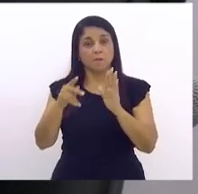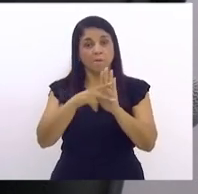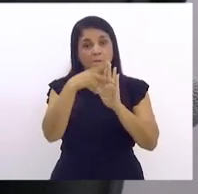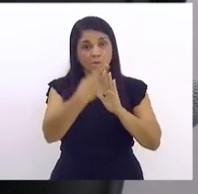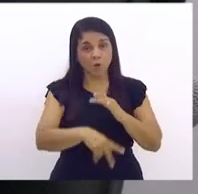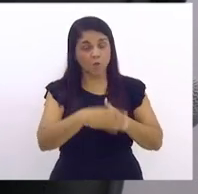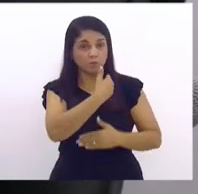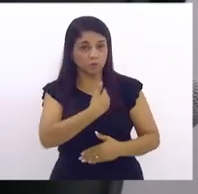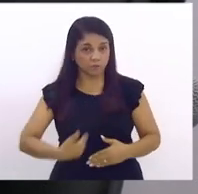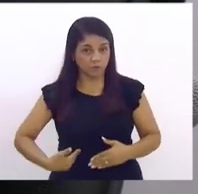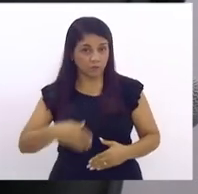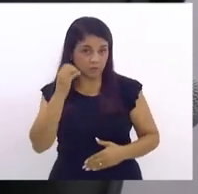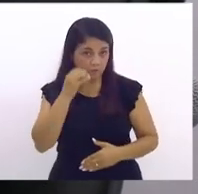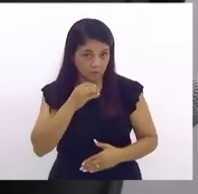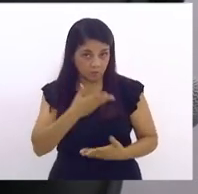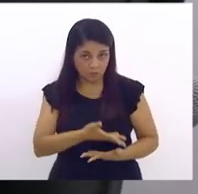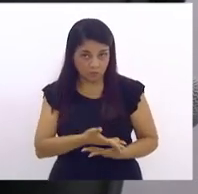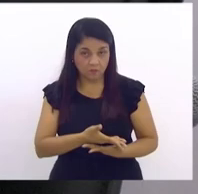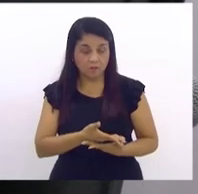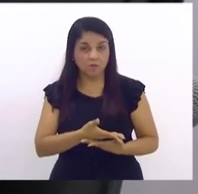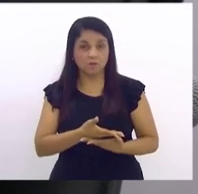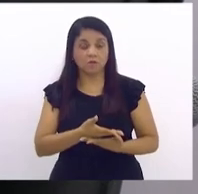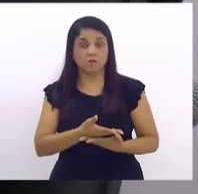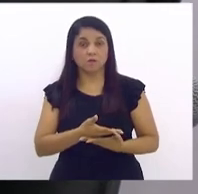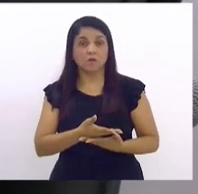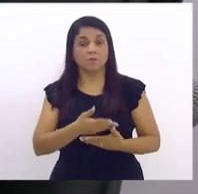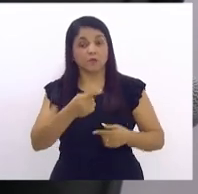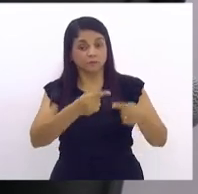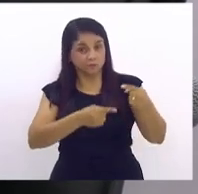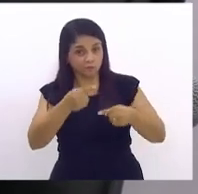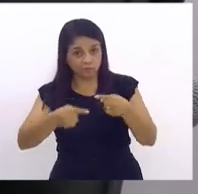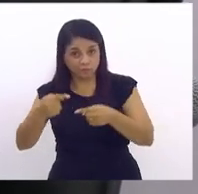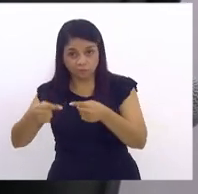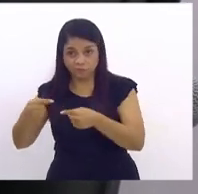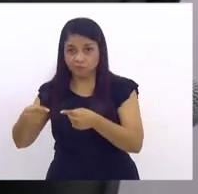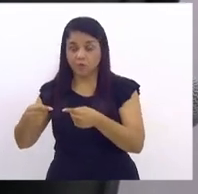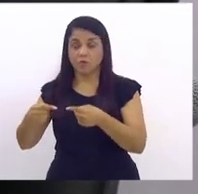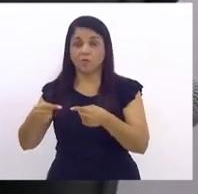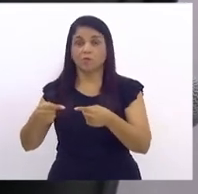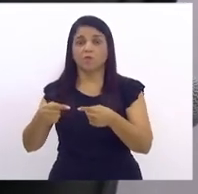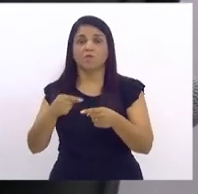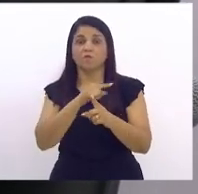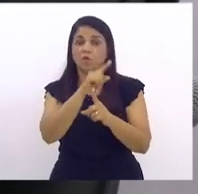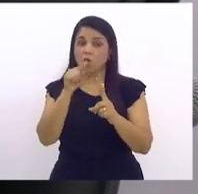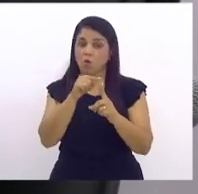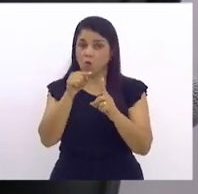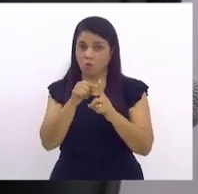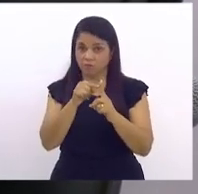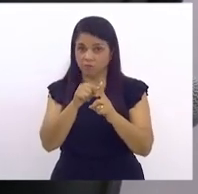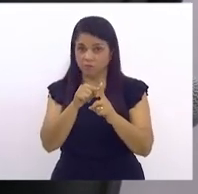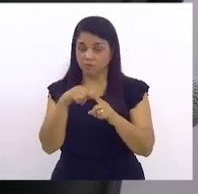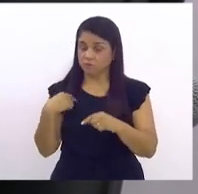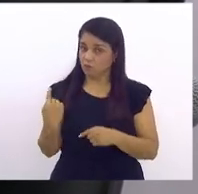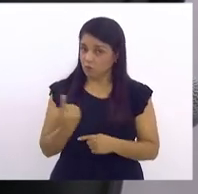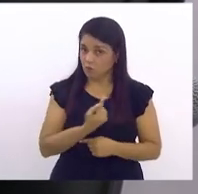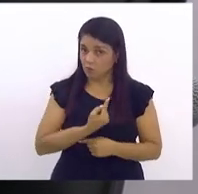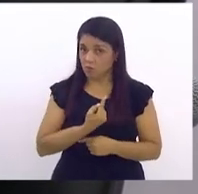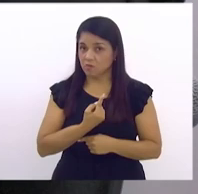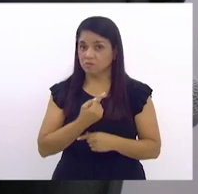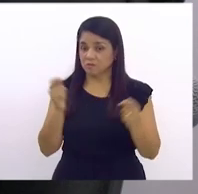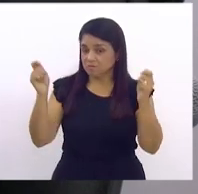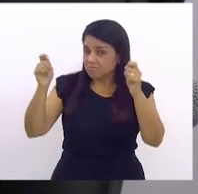de poder, são de chefe de poder. Há uma grande discussão recente, que foi inclusive objeto nosso aqui, sobre a